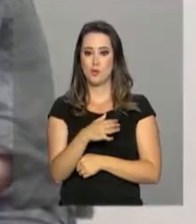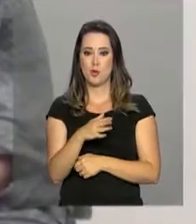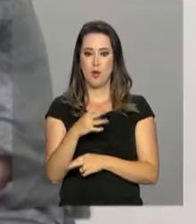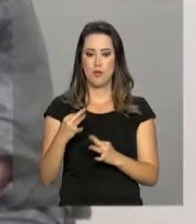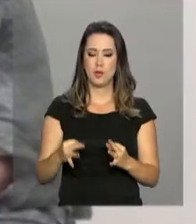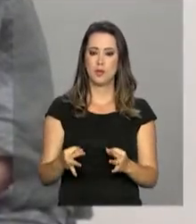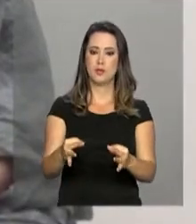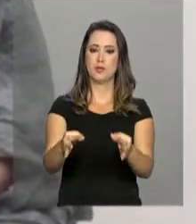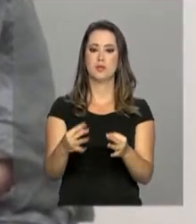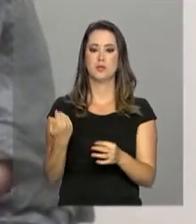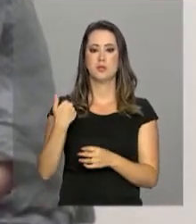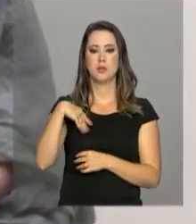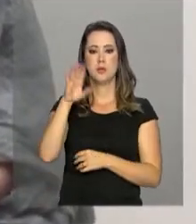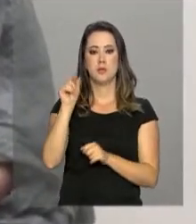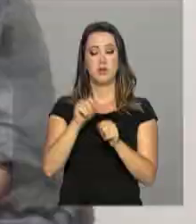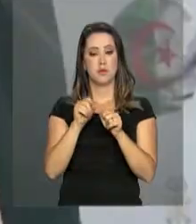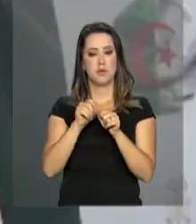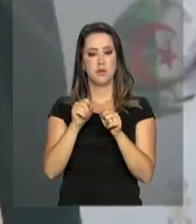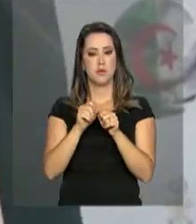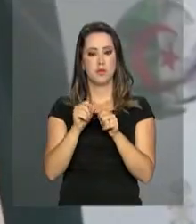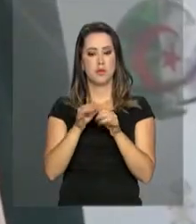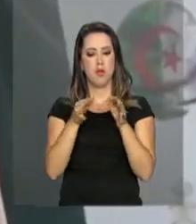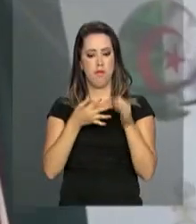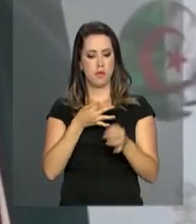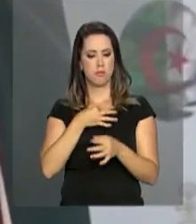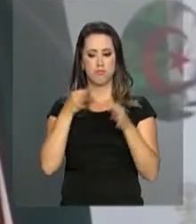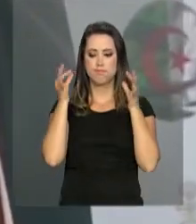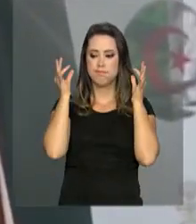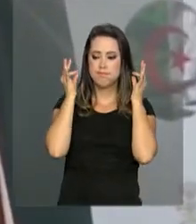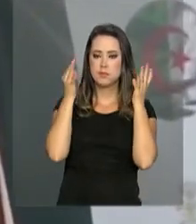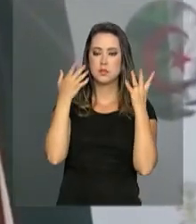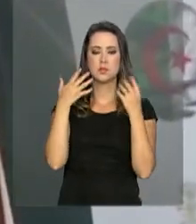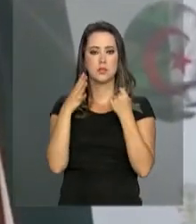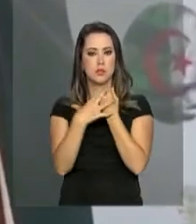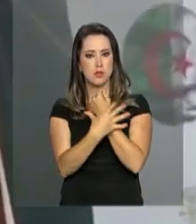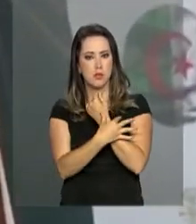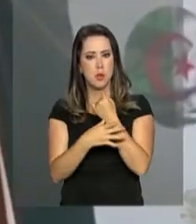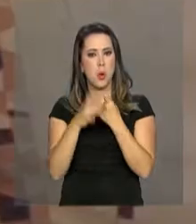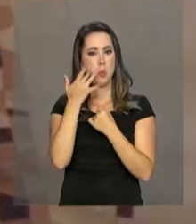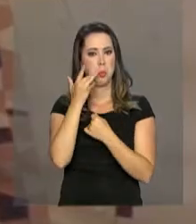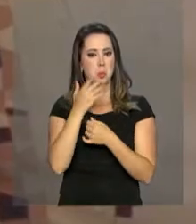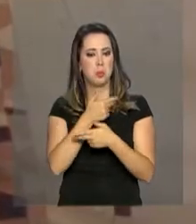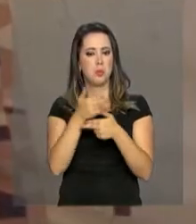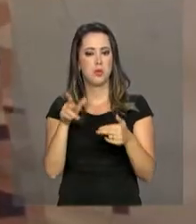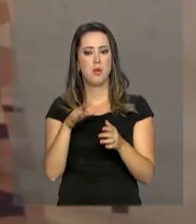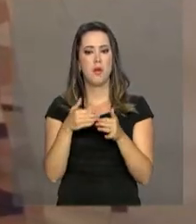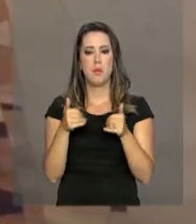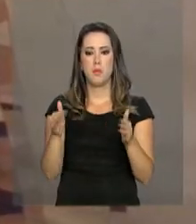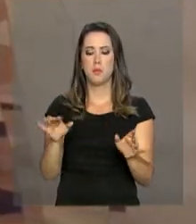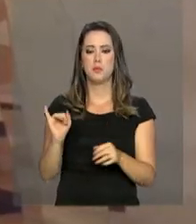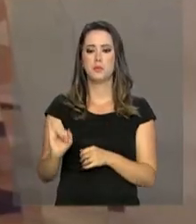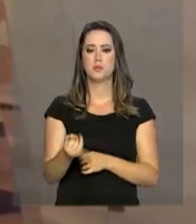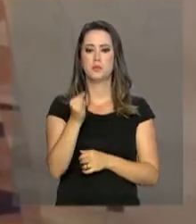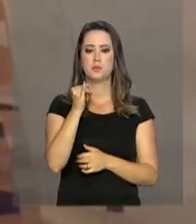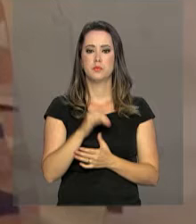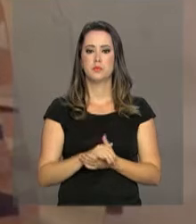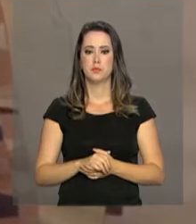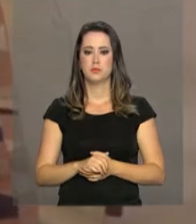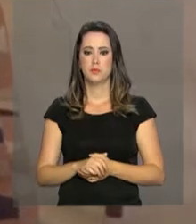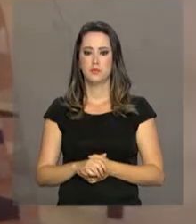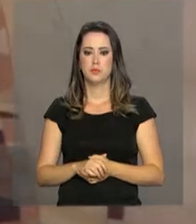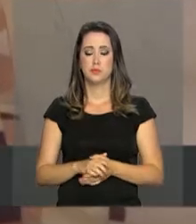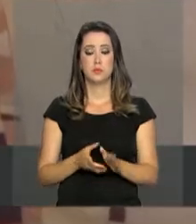modernizaram. Mais do que fabricar joias, o projeto vem abrindo oportunidades. Havia uma